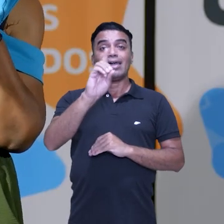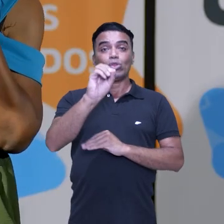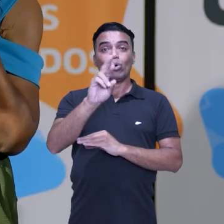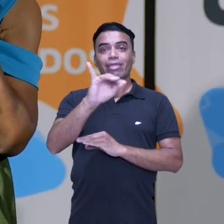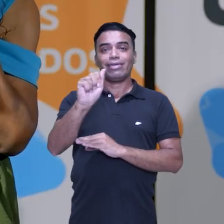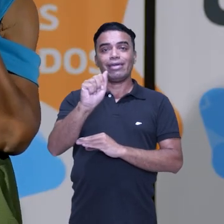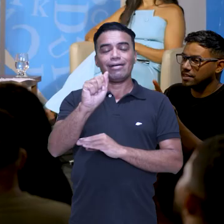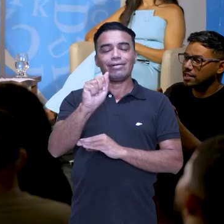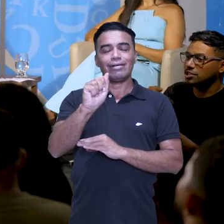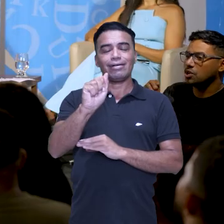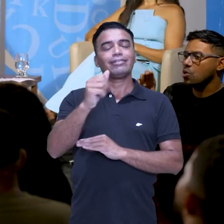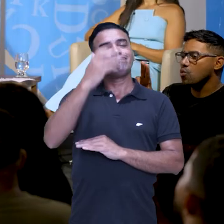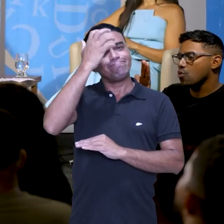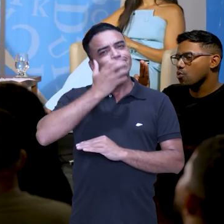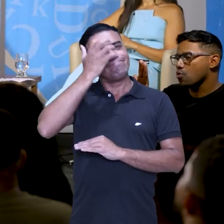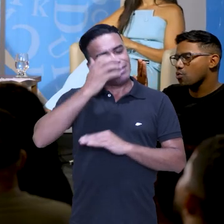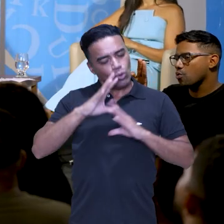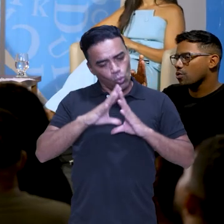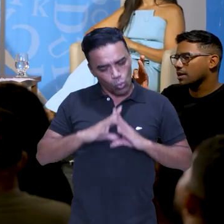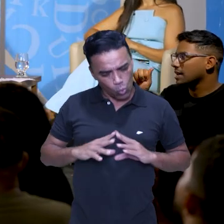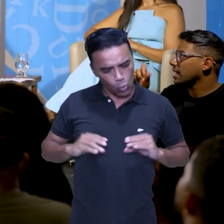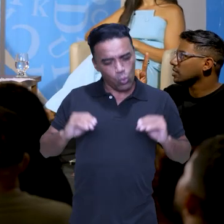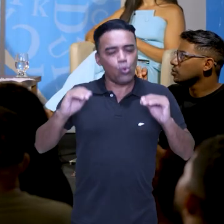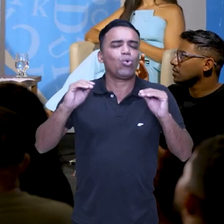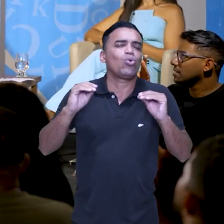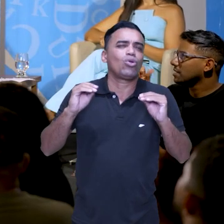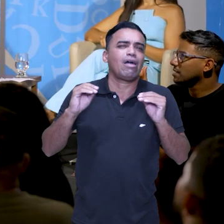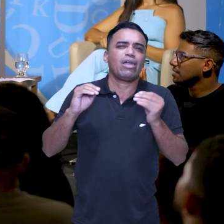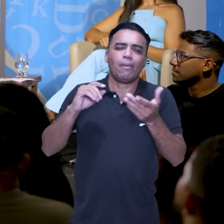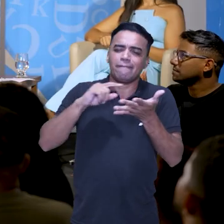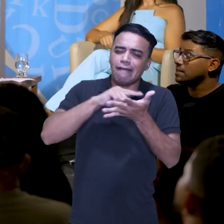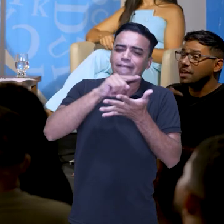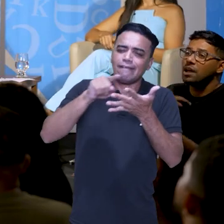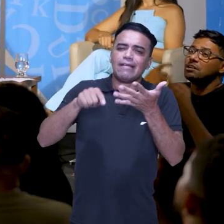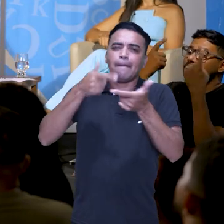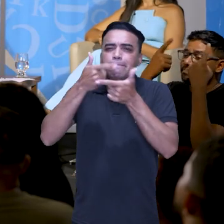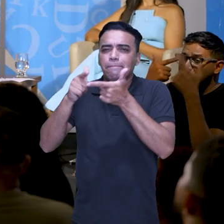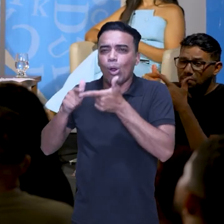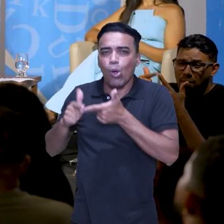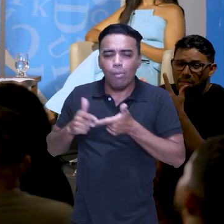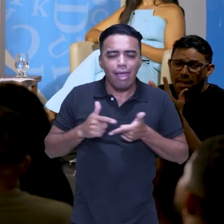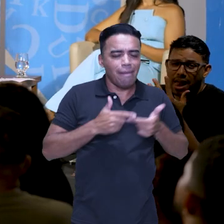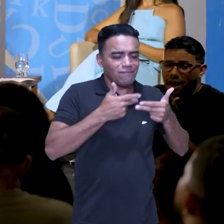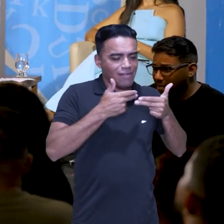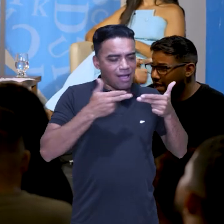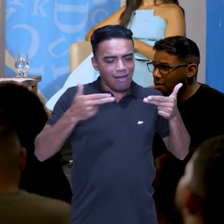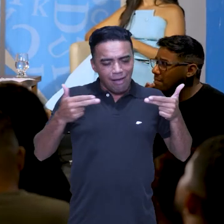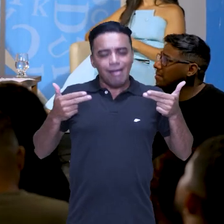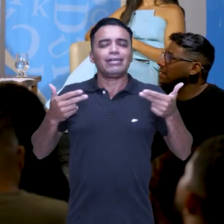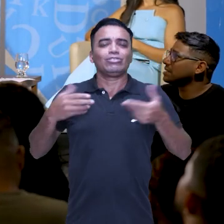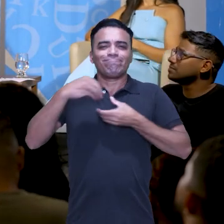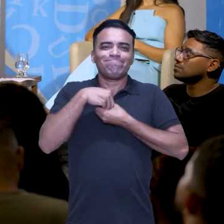gente, foi uma cura, porque eu estava passando por um monte de processo de identificação comigo mesma e